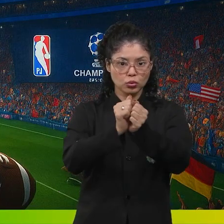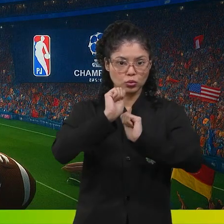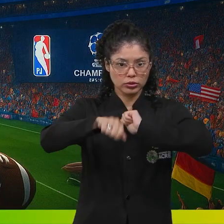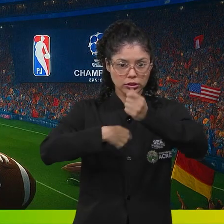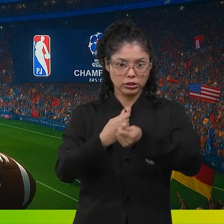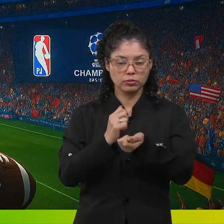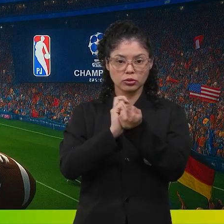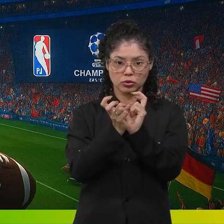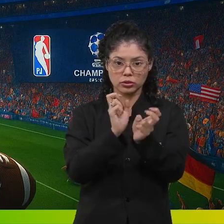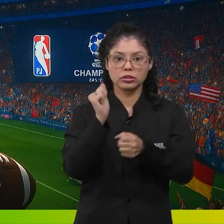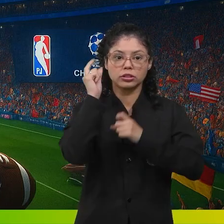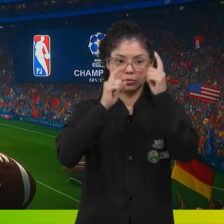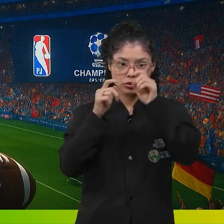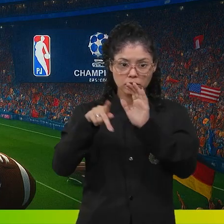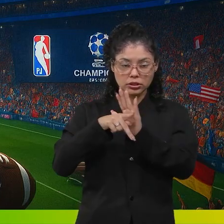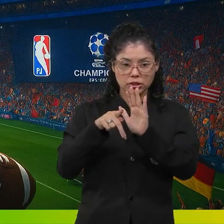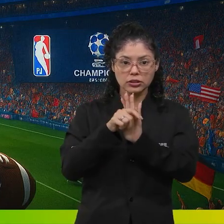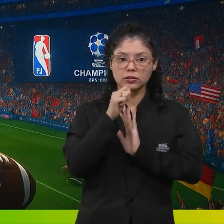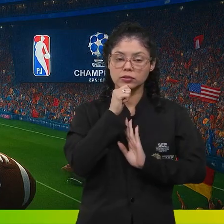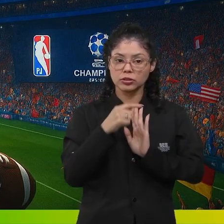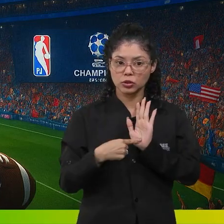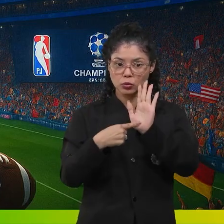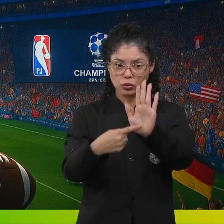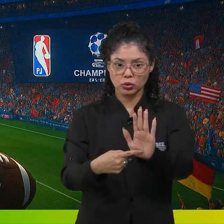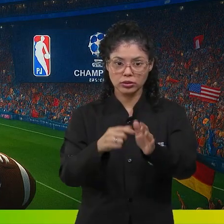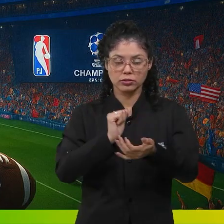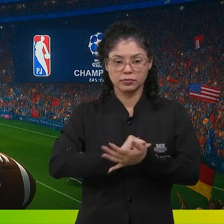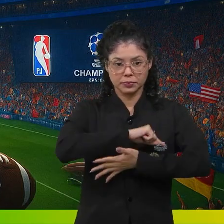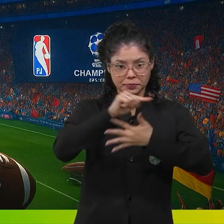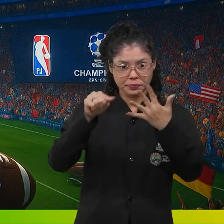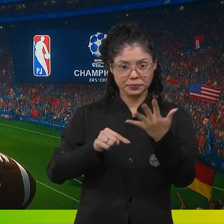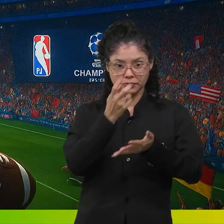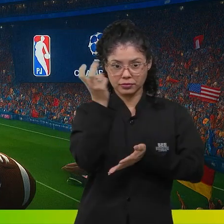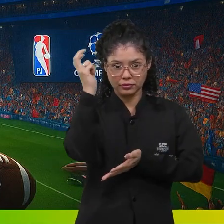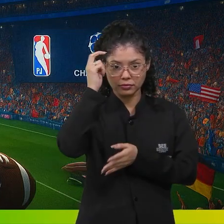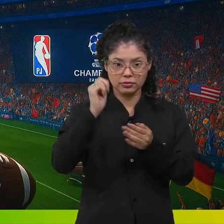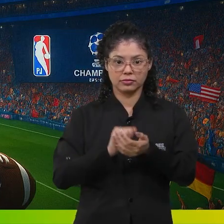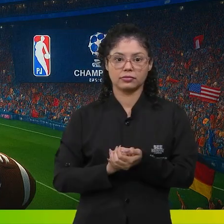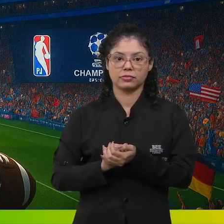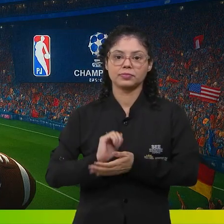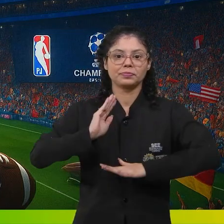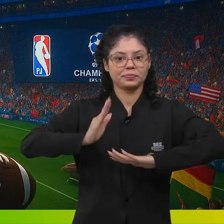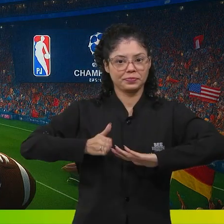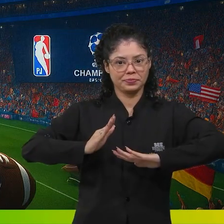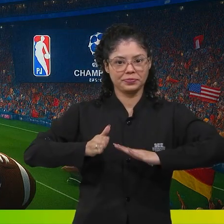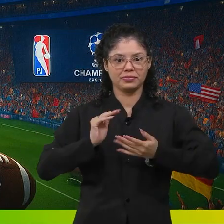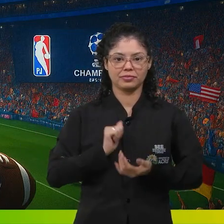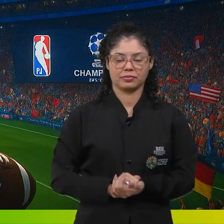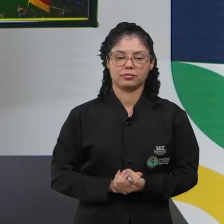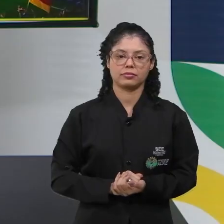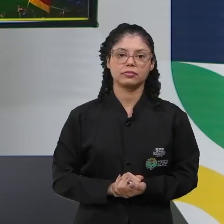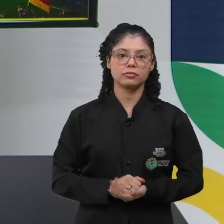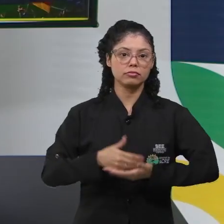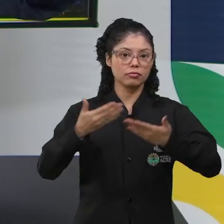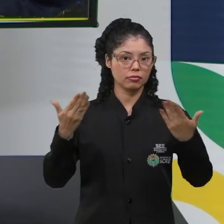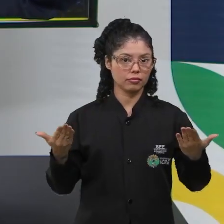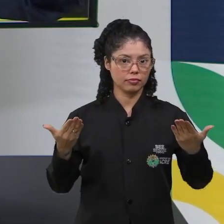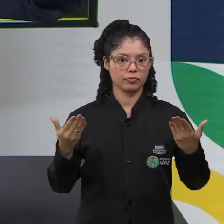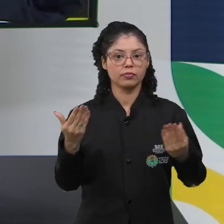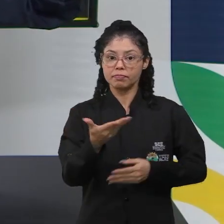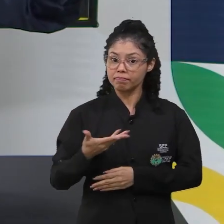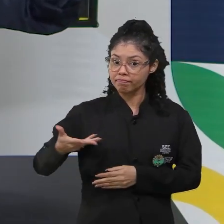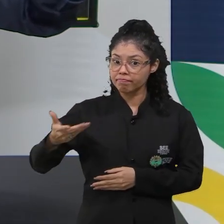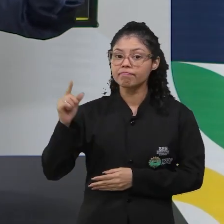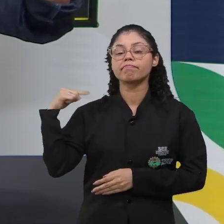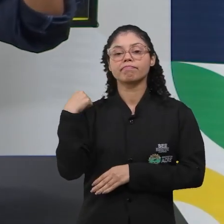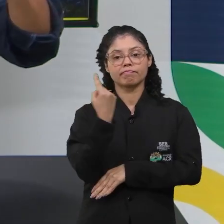símbolos, rituais e expressões artísticas que revelam a diversidade cultural no mundo contemporâneo. Então, basicamente,